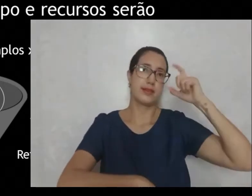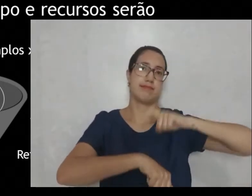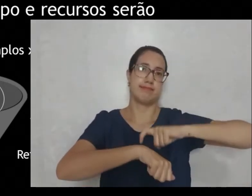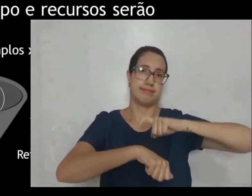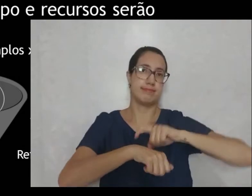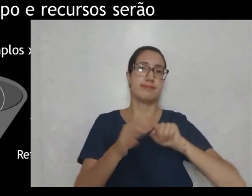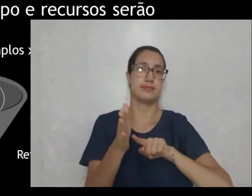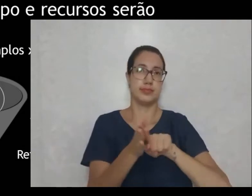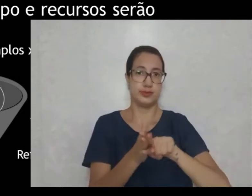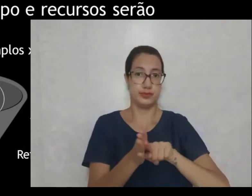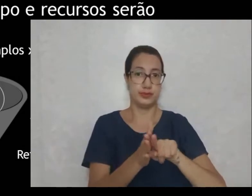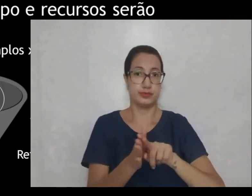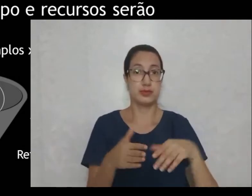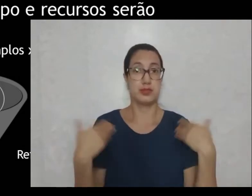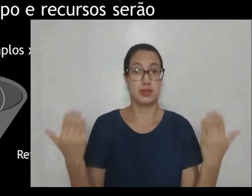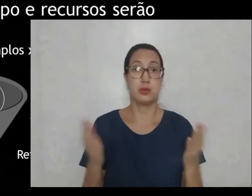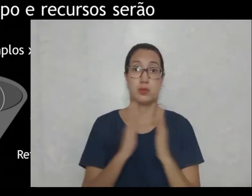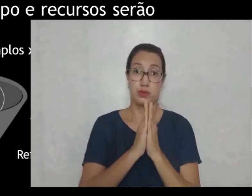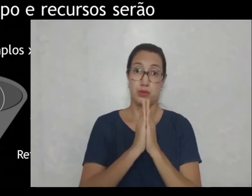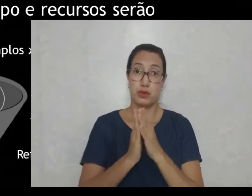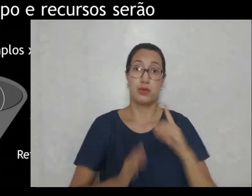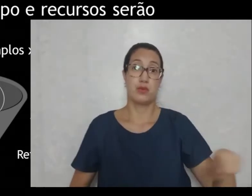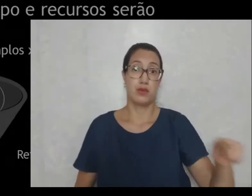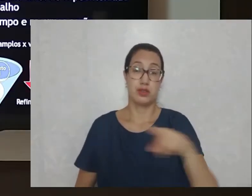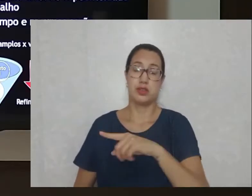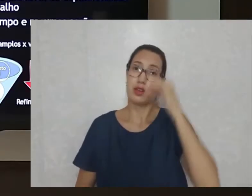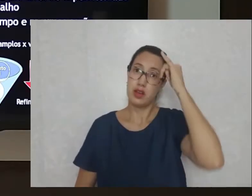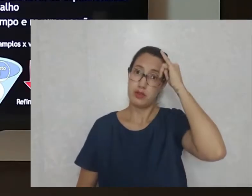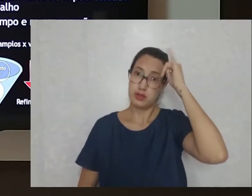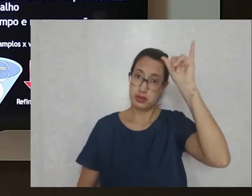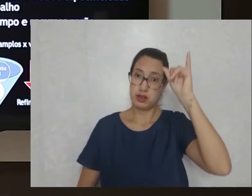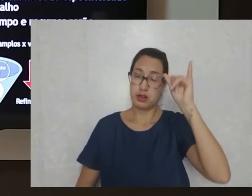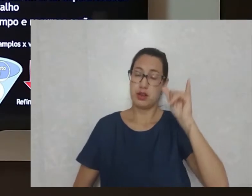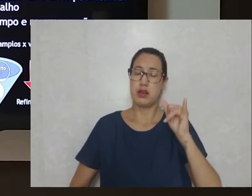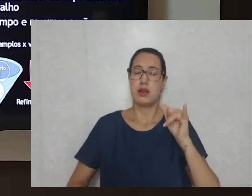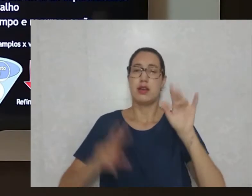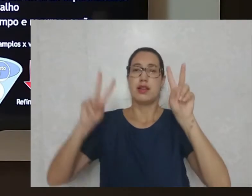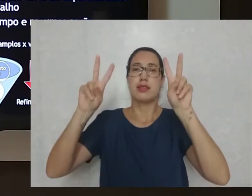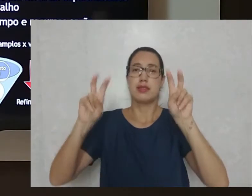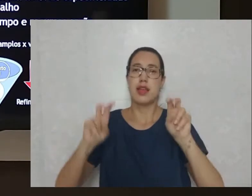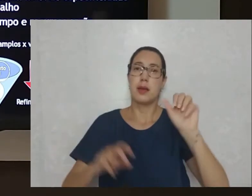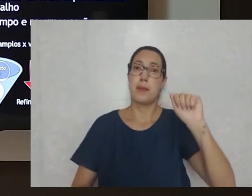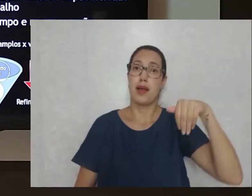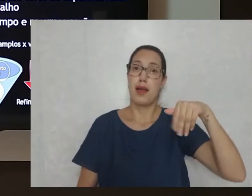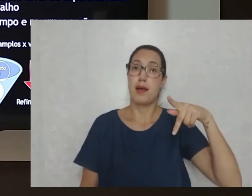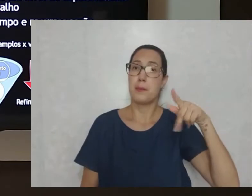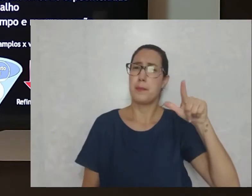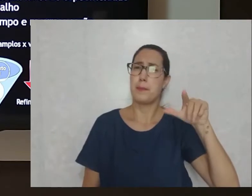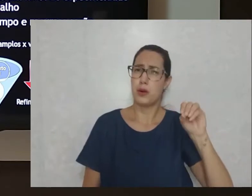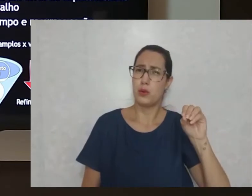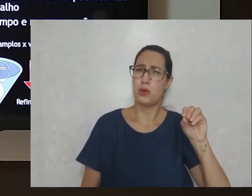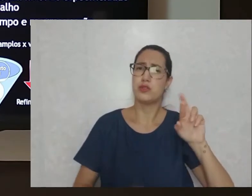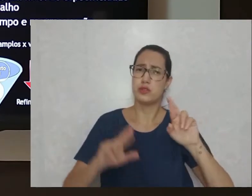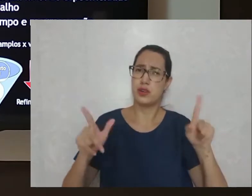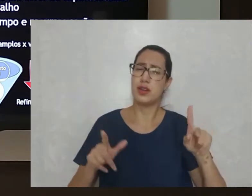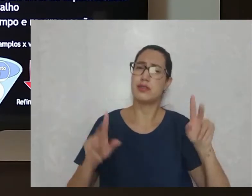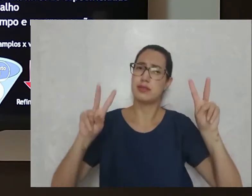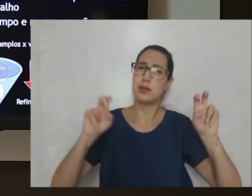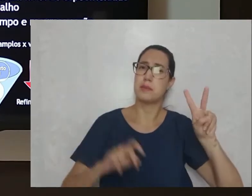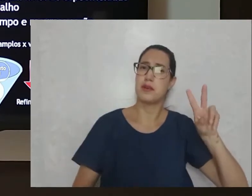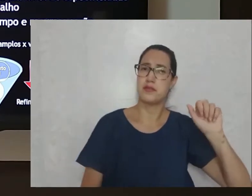um grifo de você não confundir temas amplos com temas vagos. O que é que seria um tema amplo? O tema